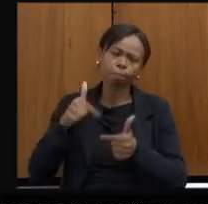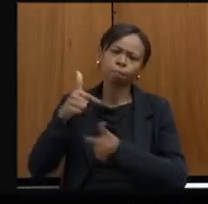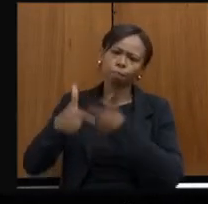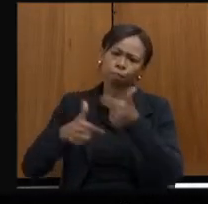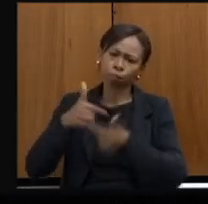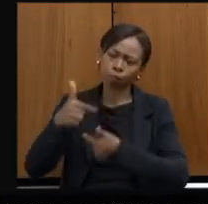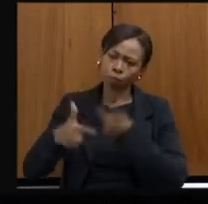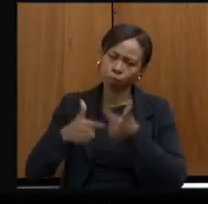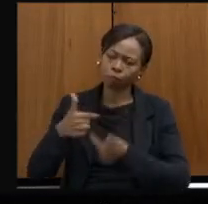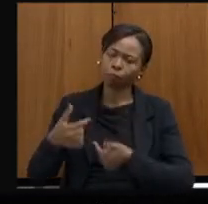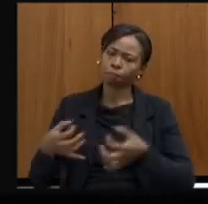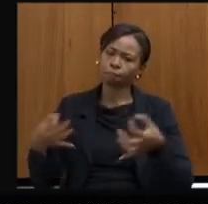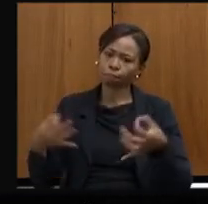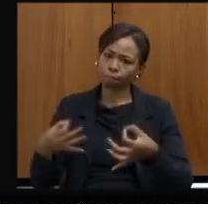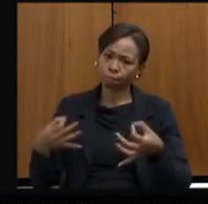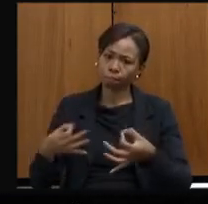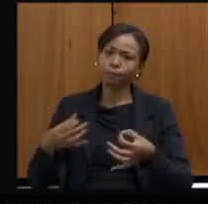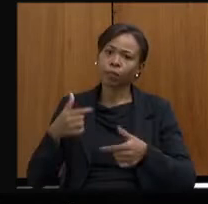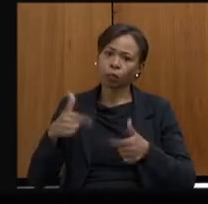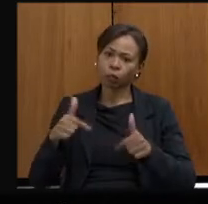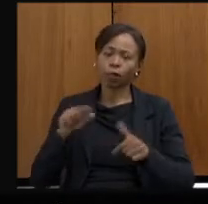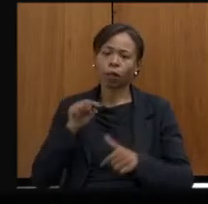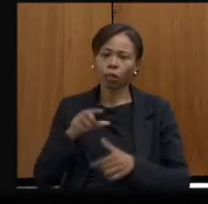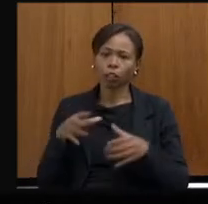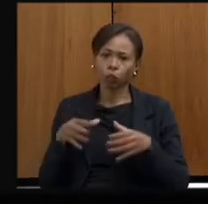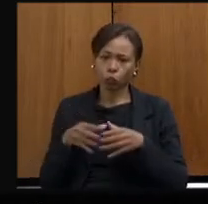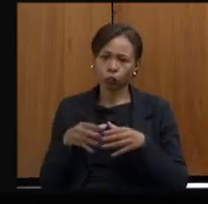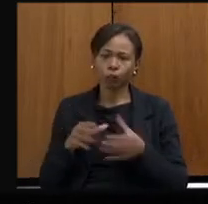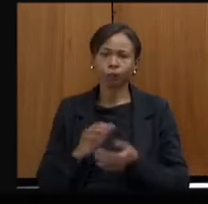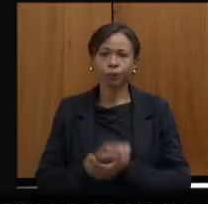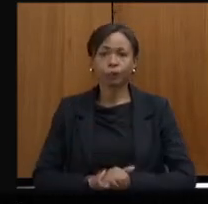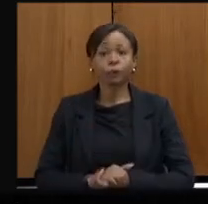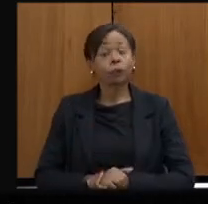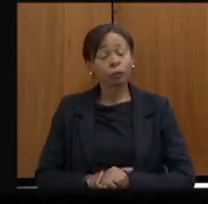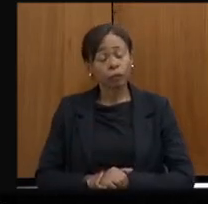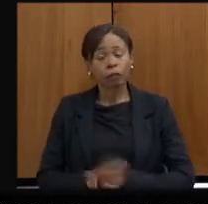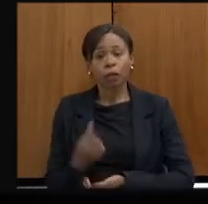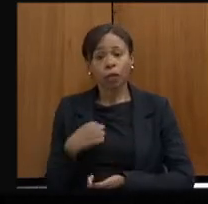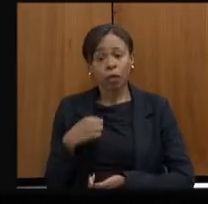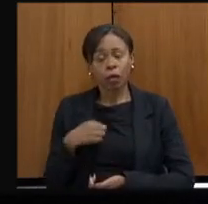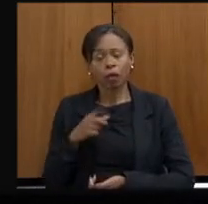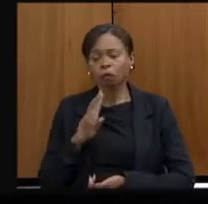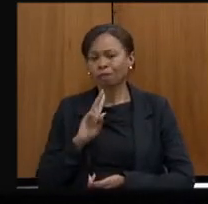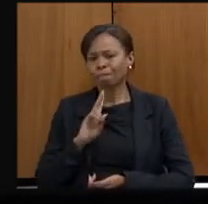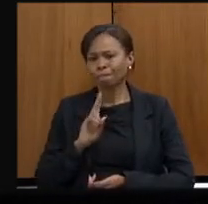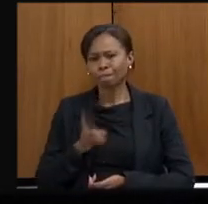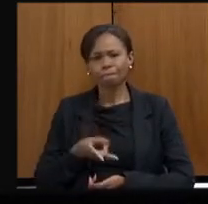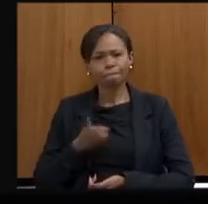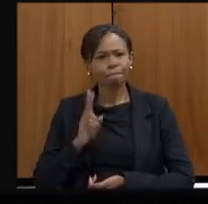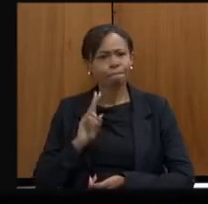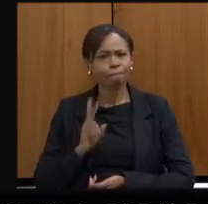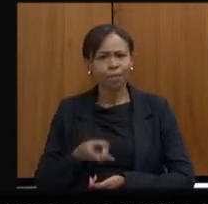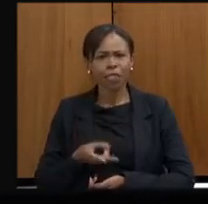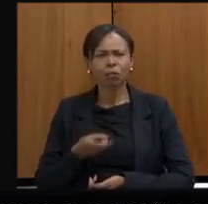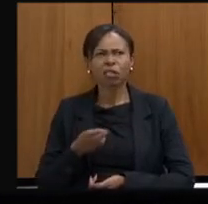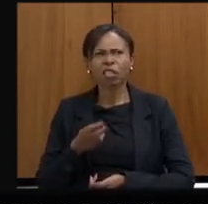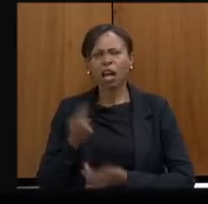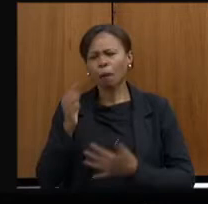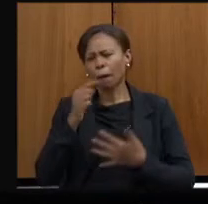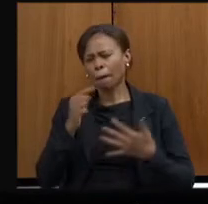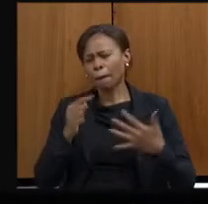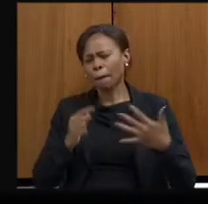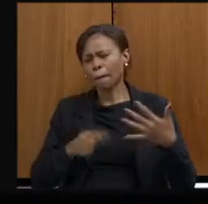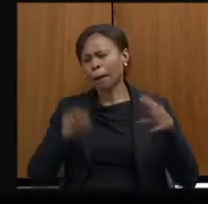aí os trabalhos e a comissão que preside. Bem, eu sempre trato a questão, são muitos assuntos, né,